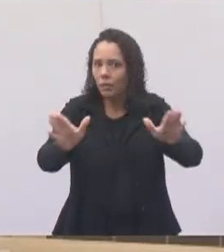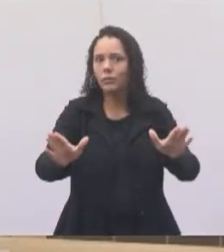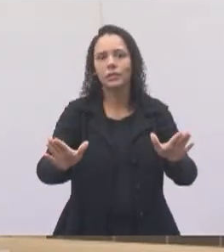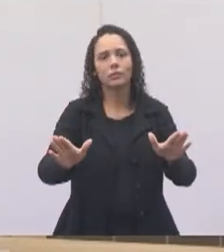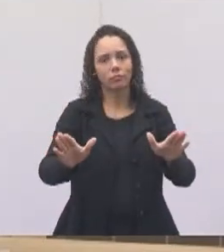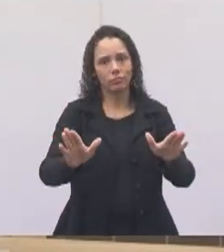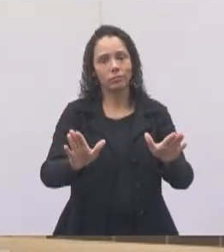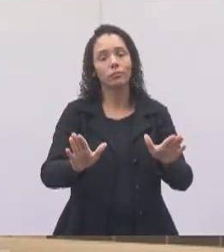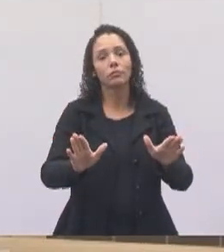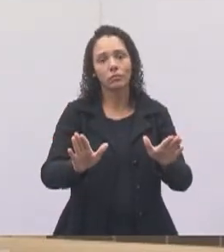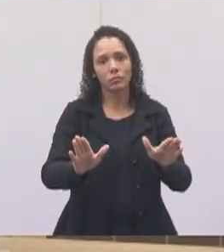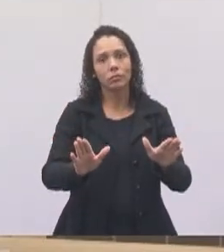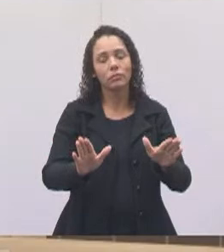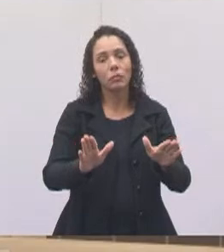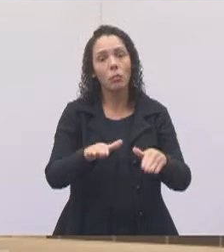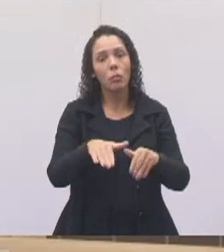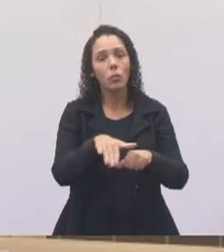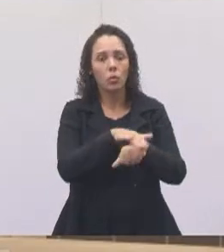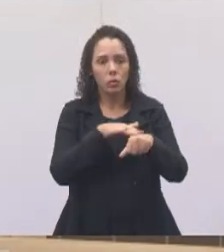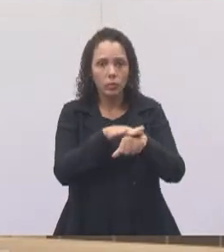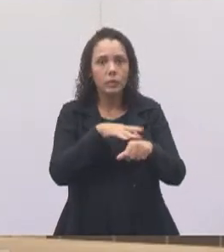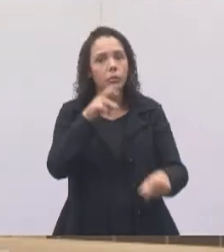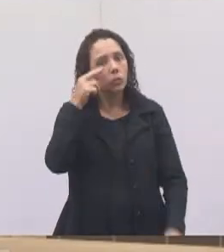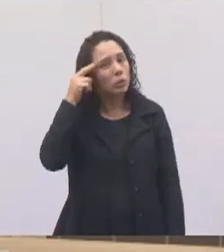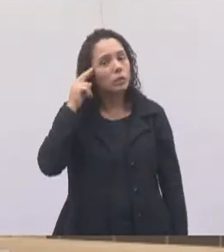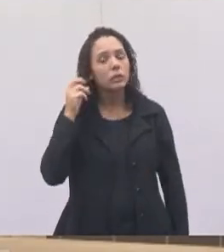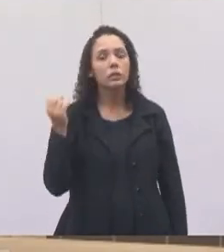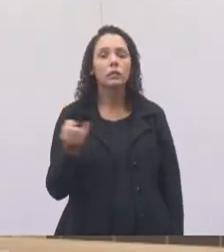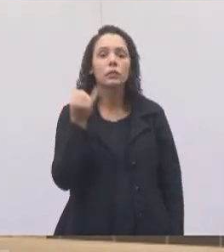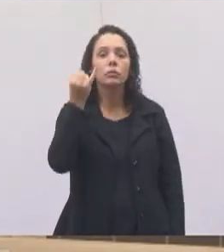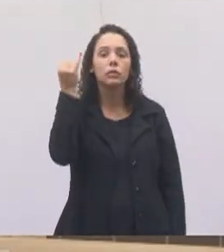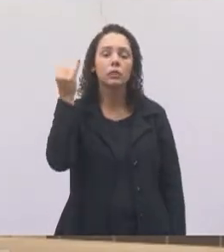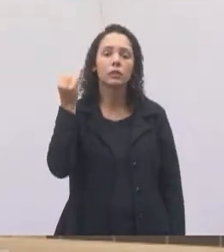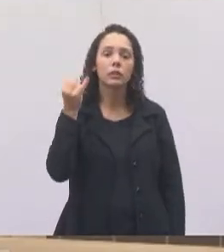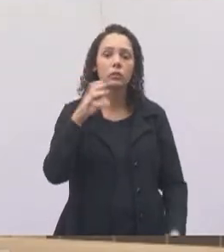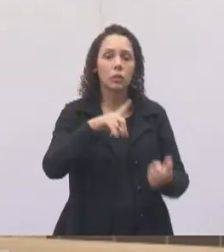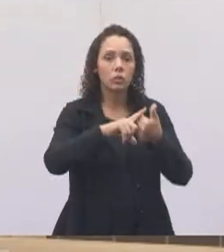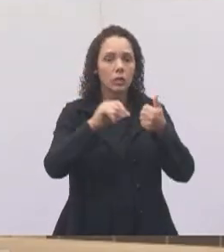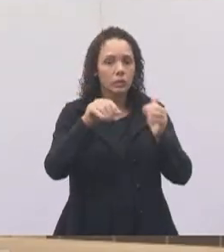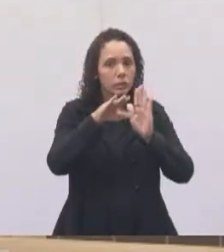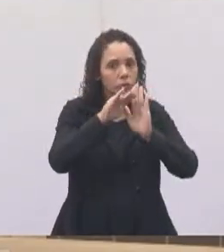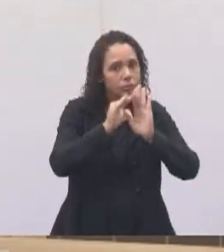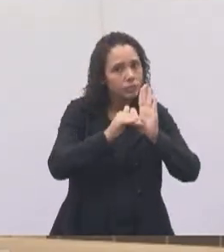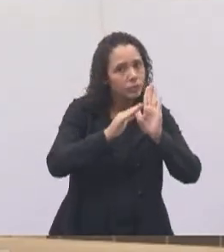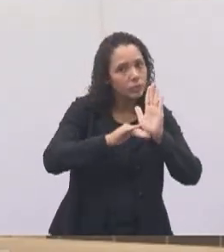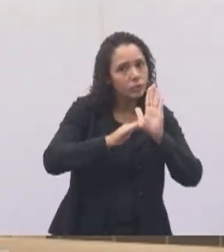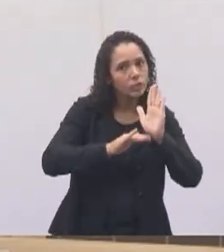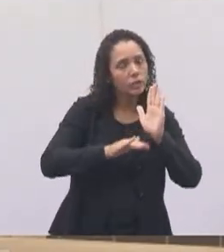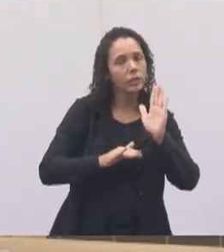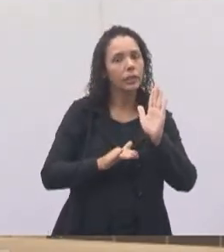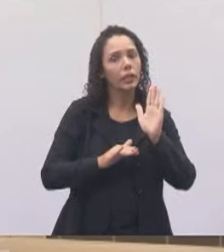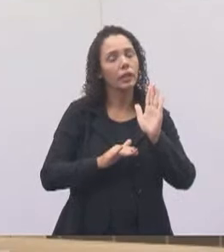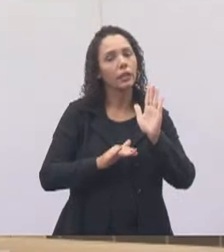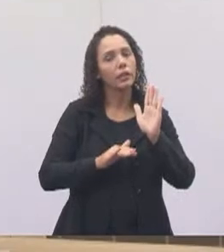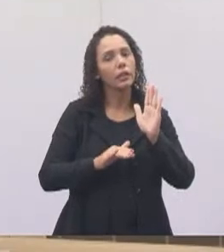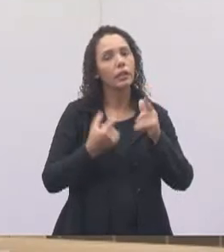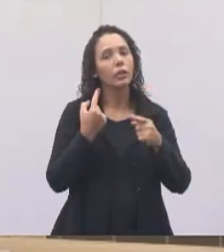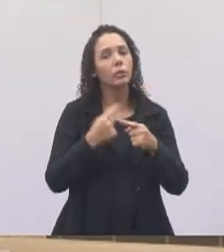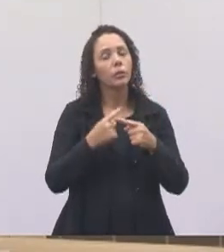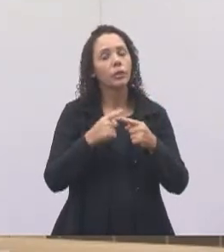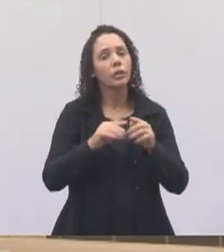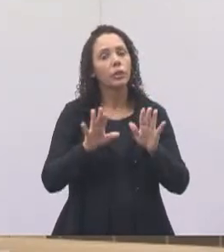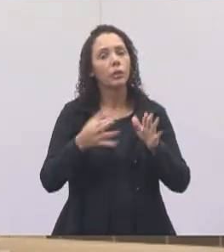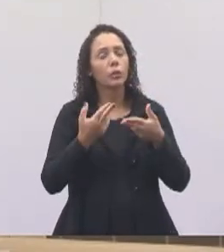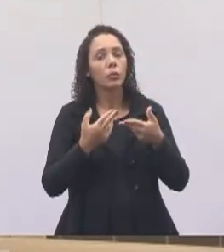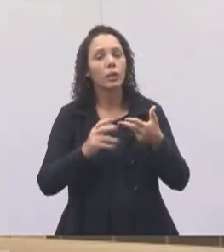comentou com o vereador Roninha, que era importante a gente suprimir alguns artigos para que, ao olhar do